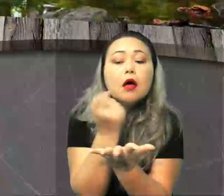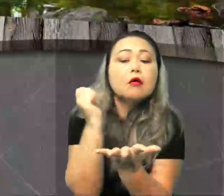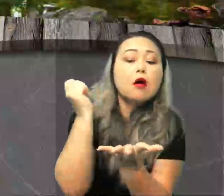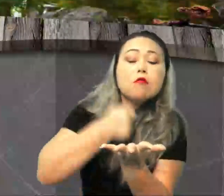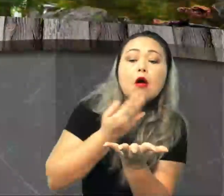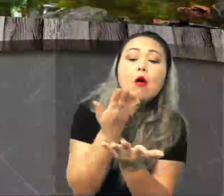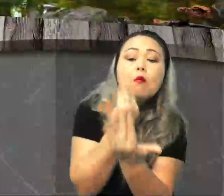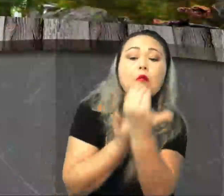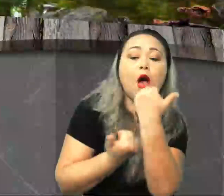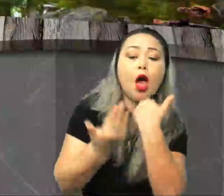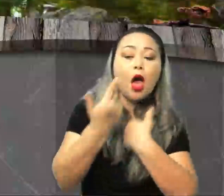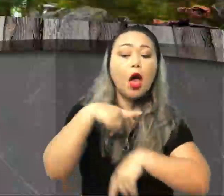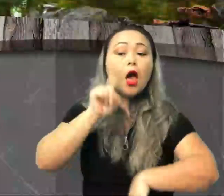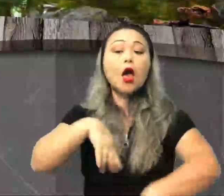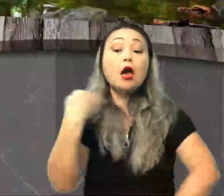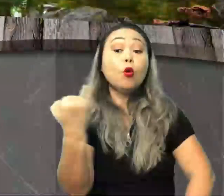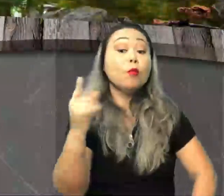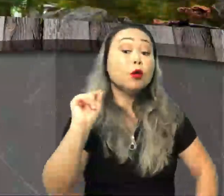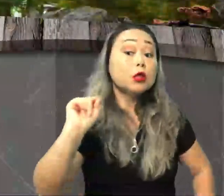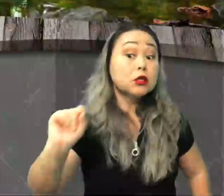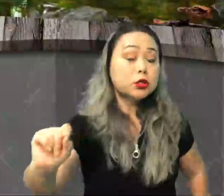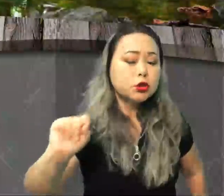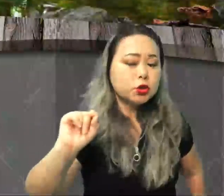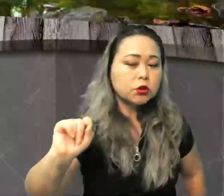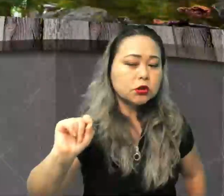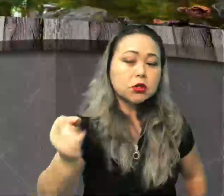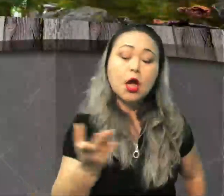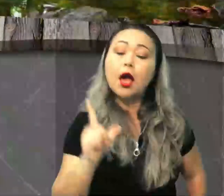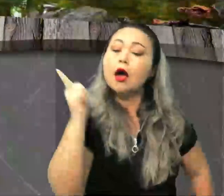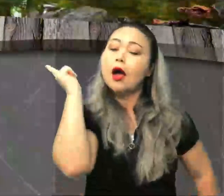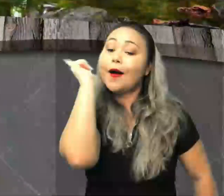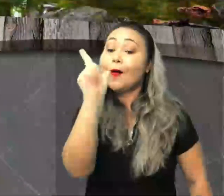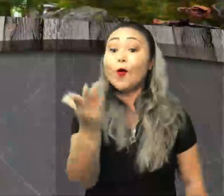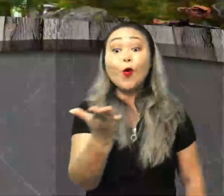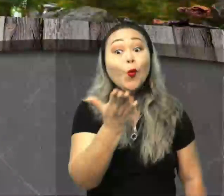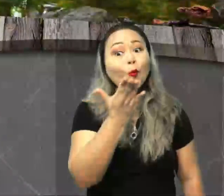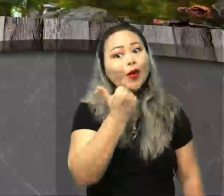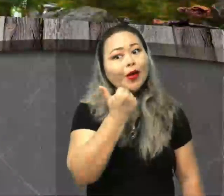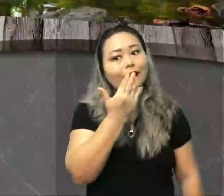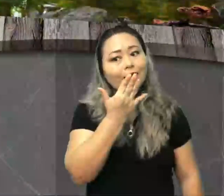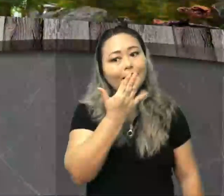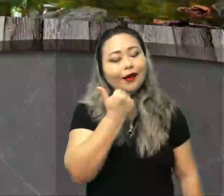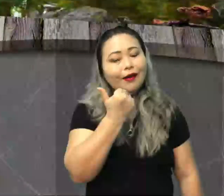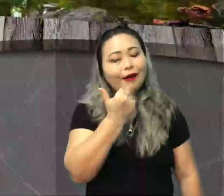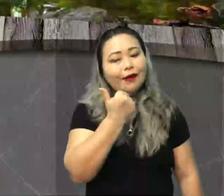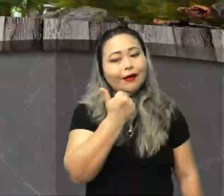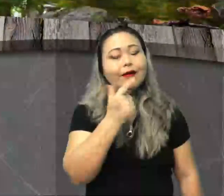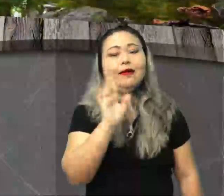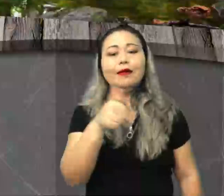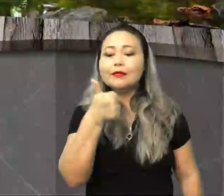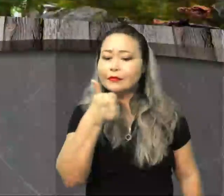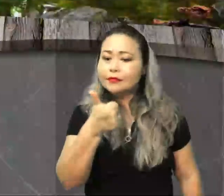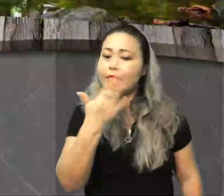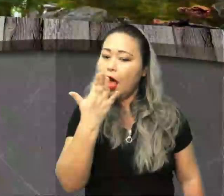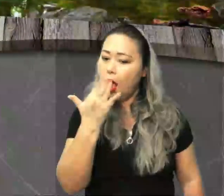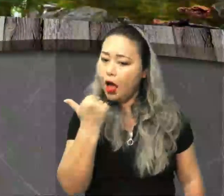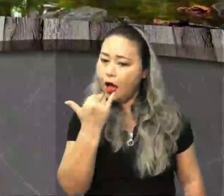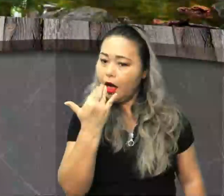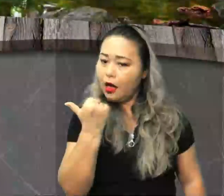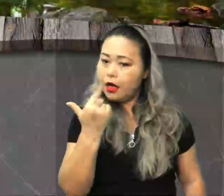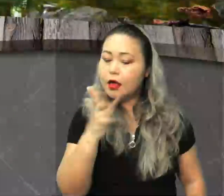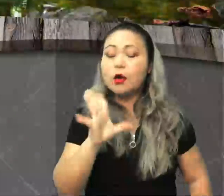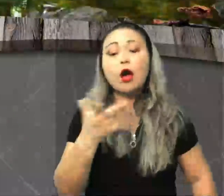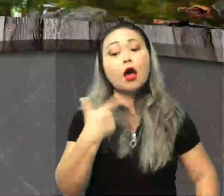estar ingerindo. O importante é o quê? Eles obterem alimento, tá? Obterem alimento.